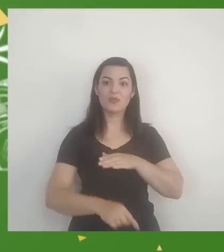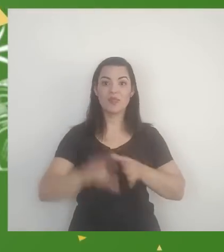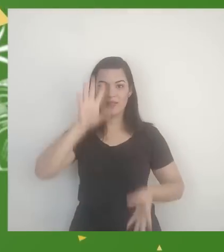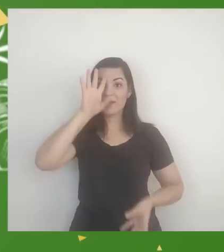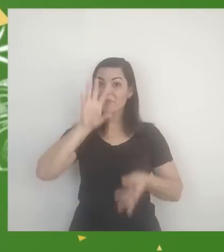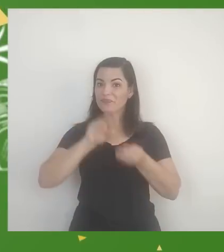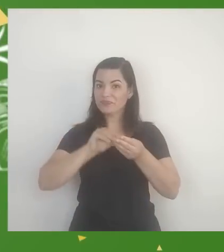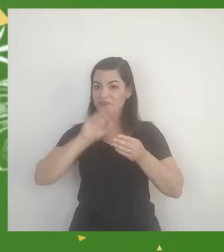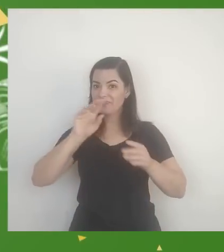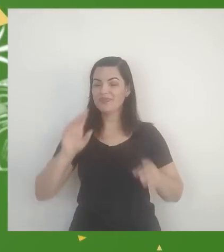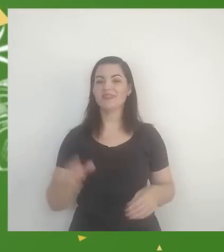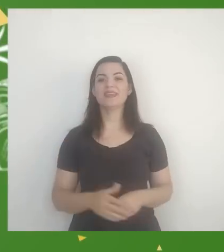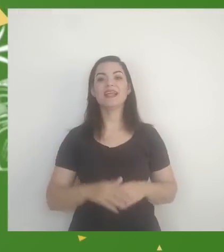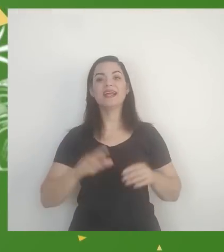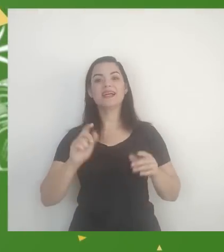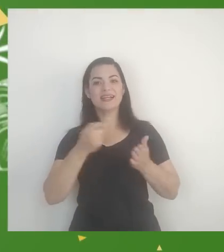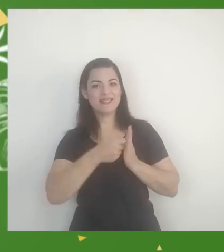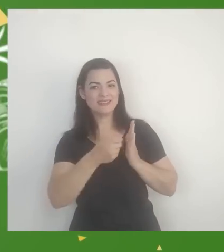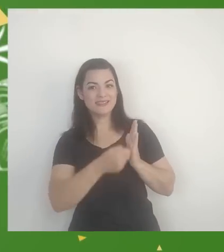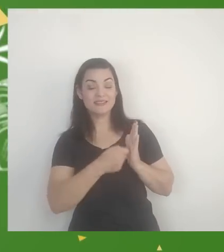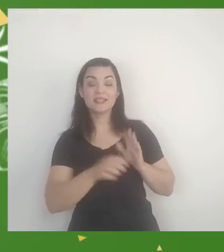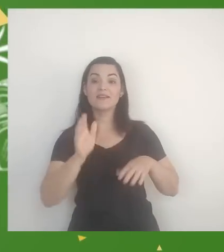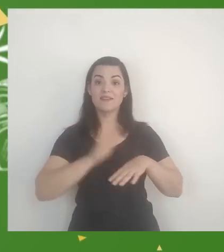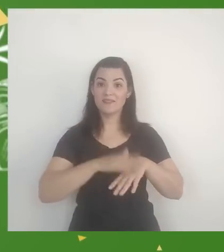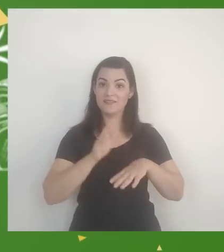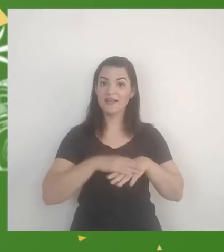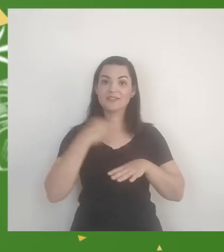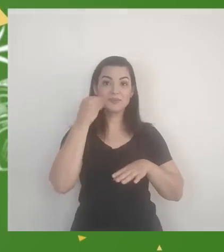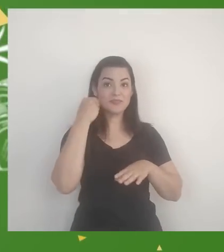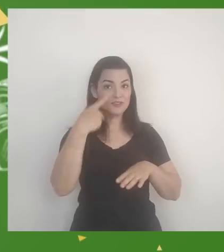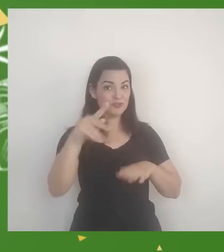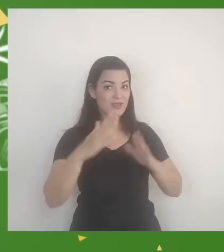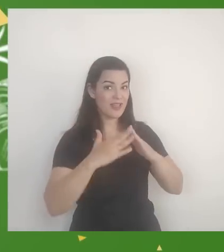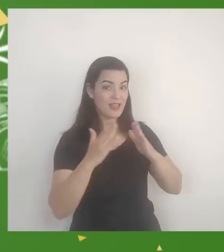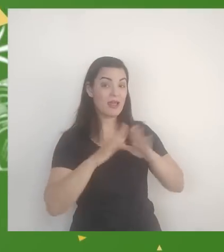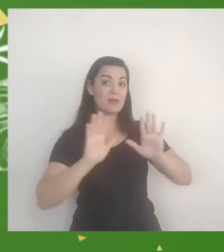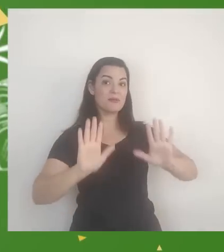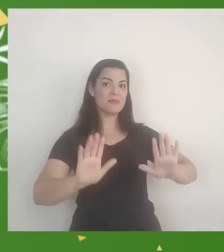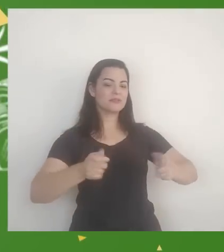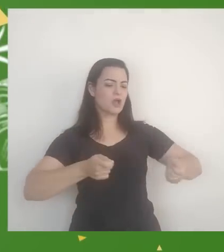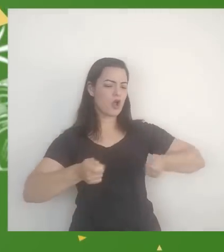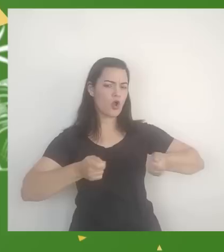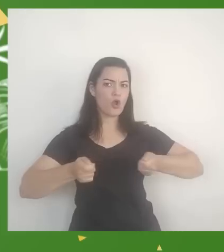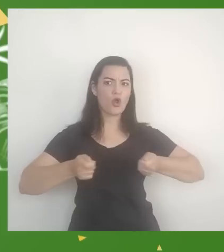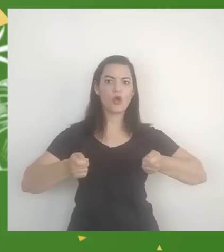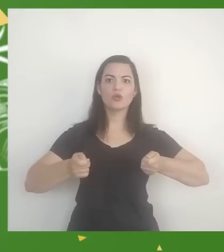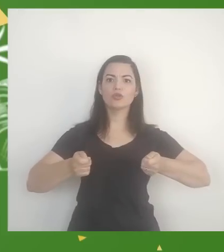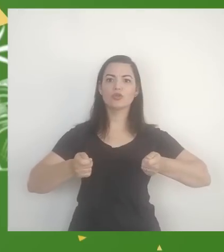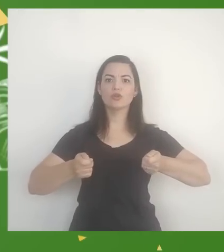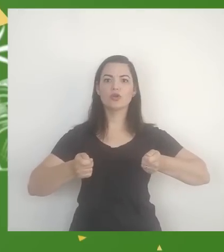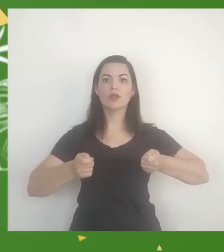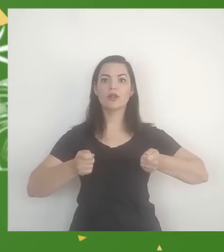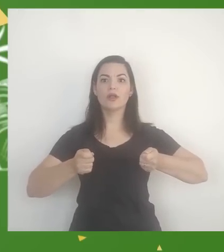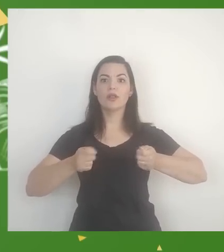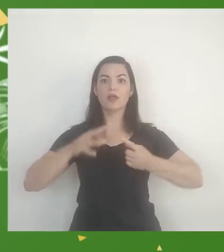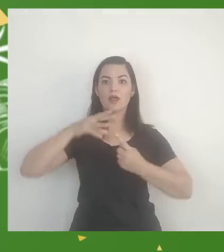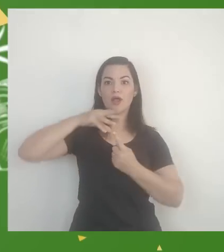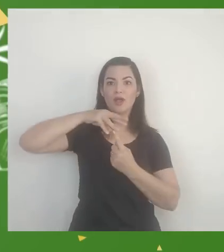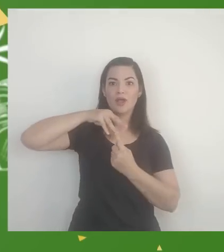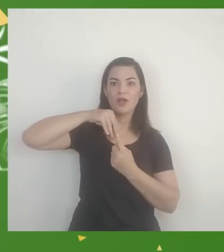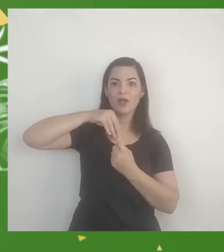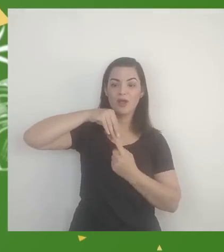síntese do nosso desafio. Realizar esse experimento em casa, mas controlando o